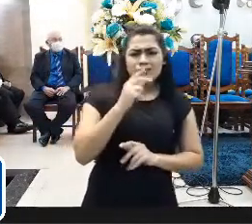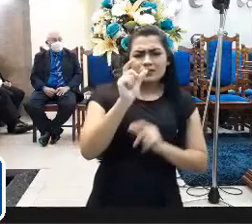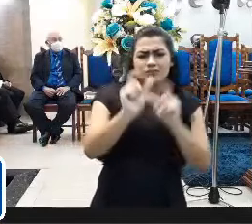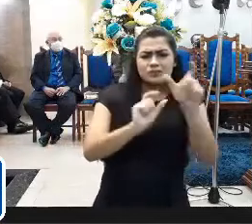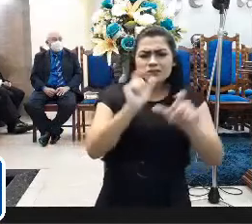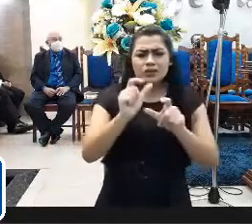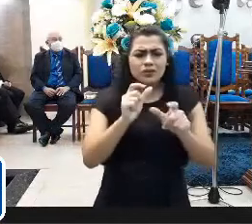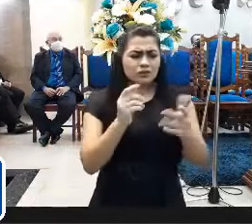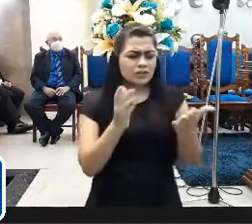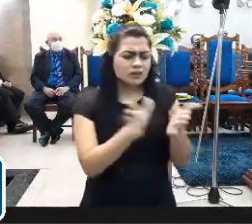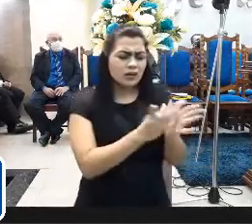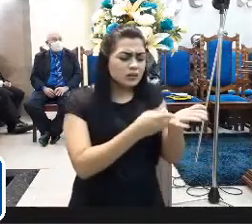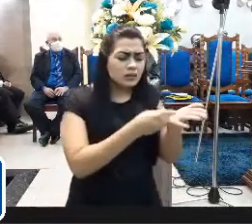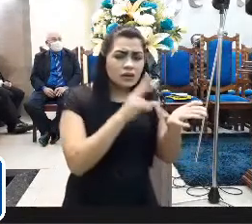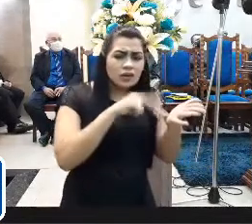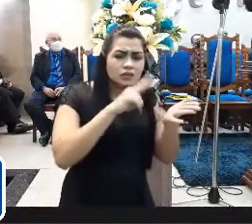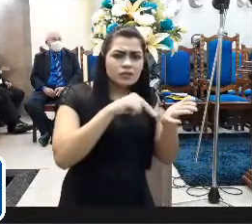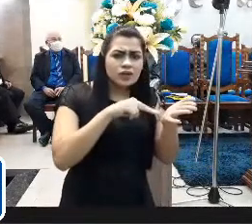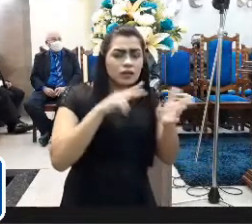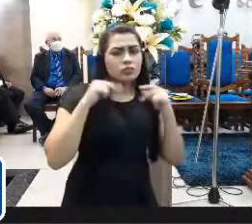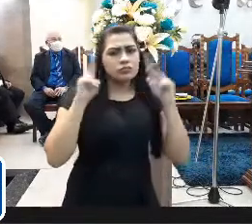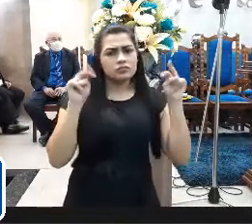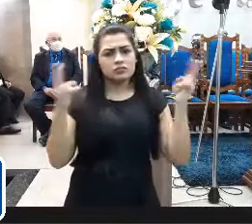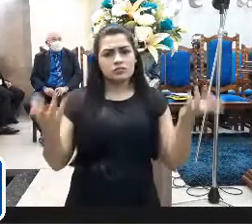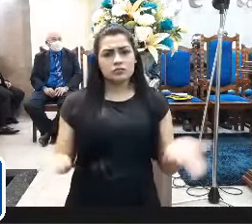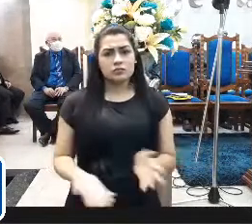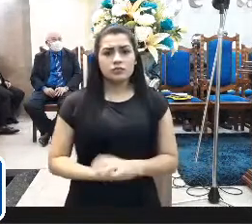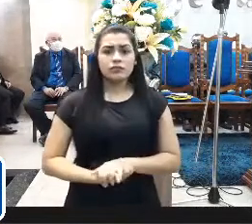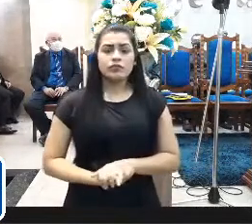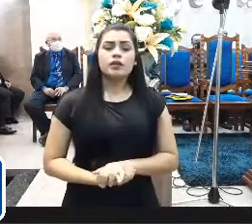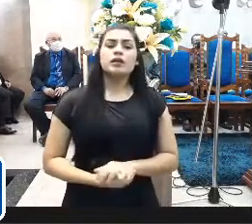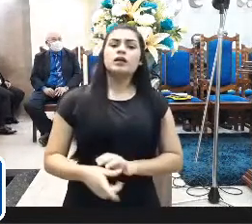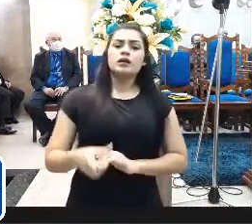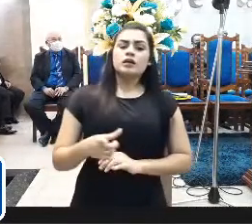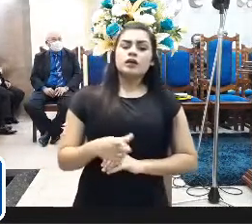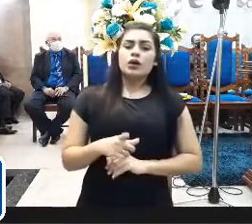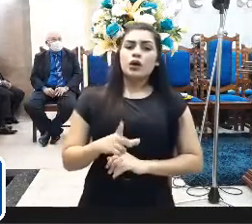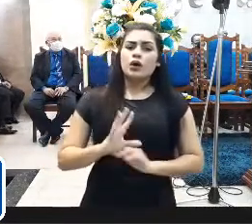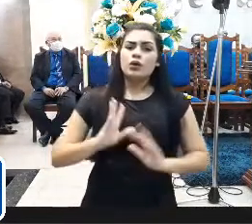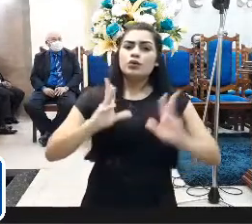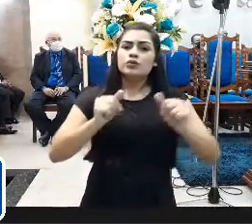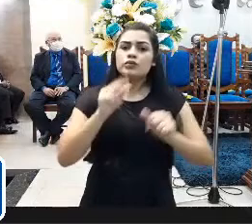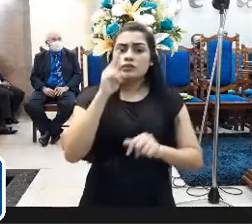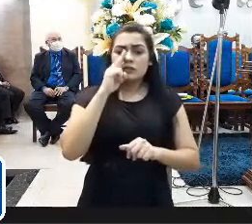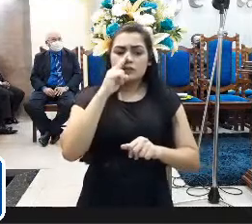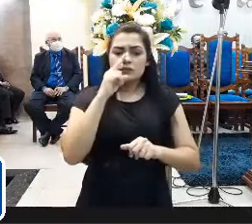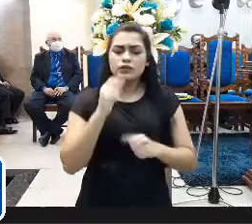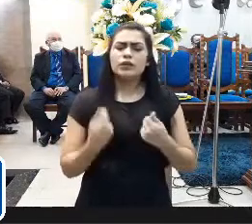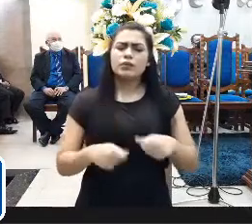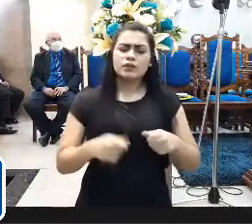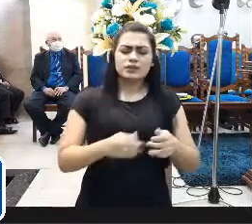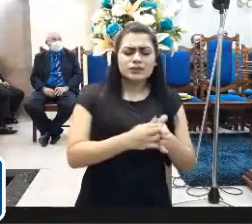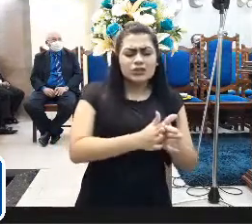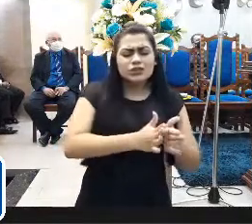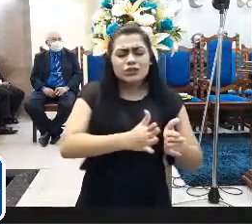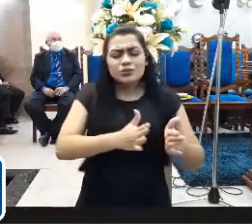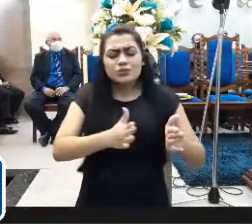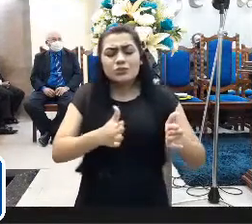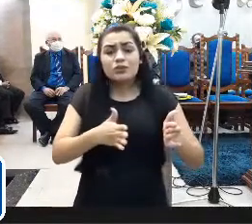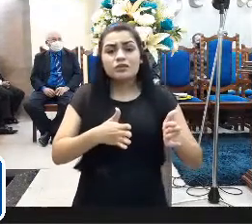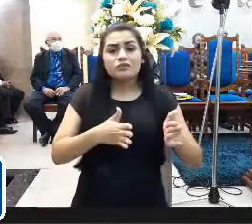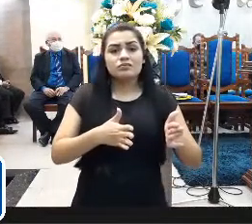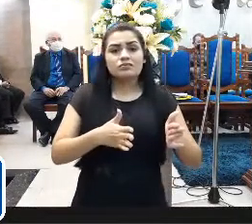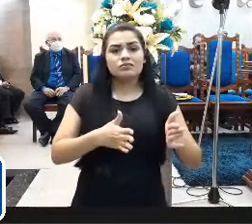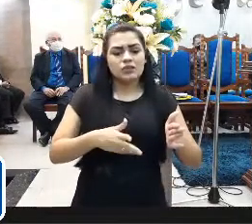pouco mesmo. Todos nós, todo cristão, ele tem uma fase de padecer, de sofrer. Agora ele diz lá na